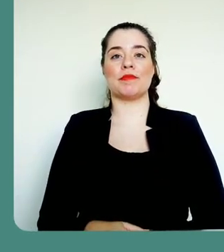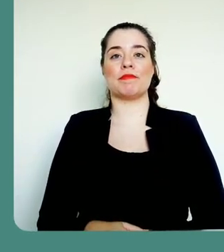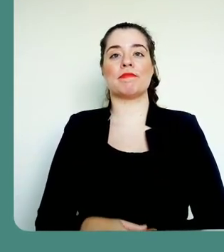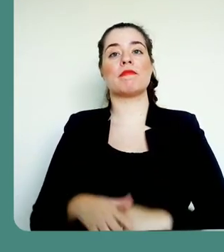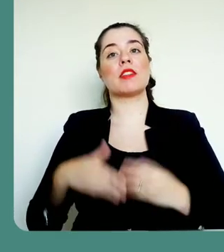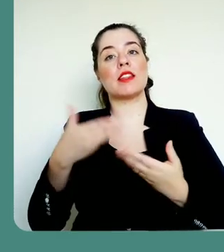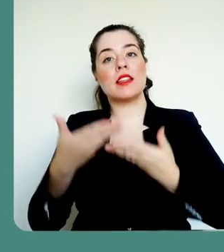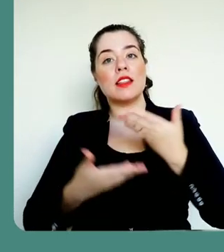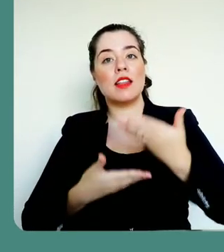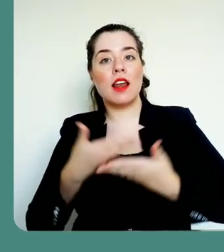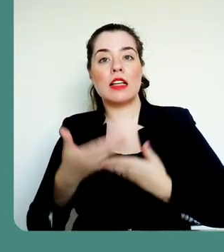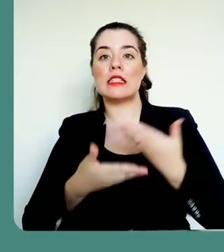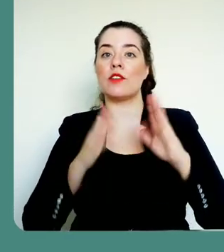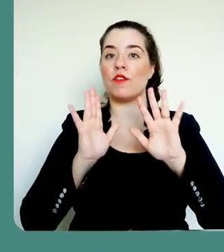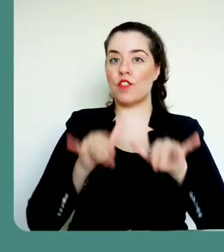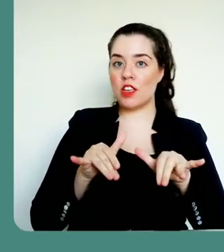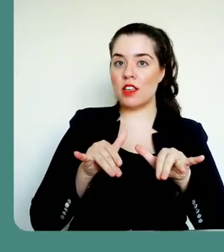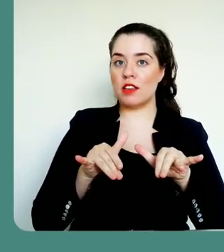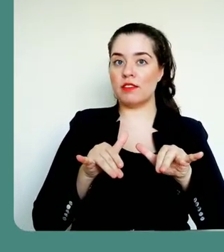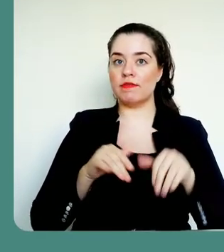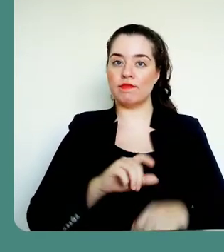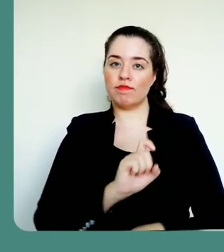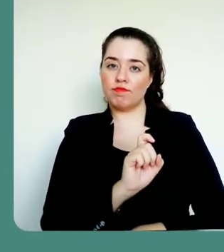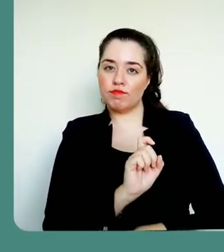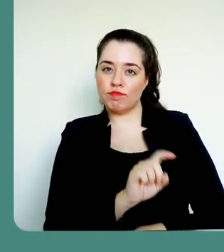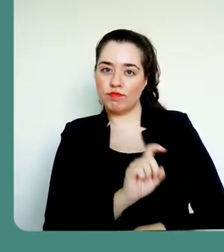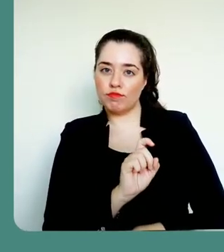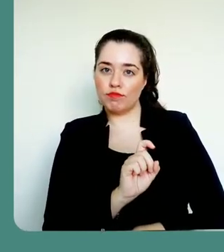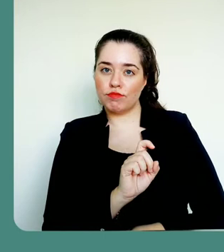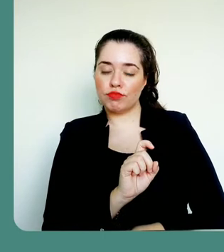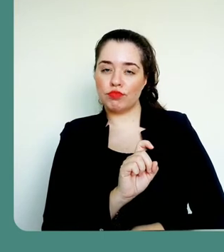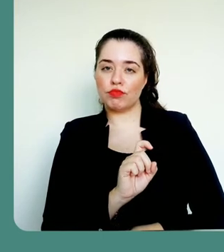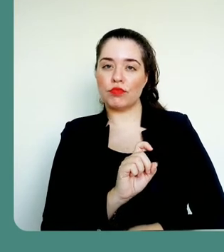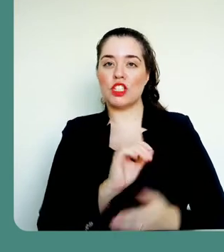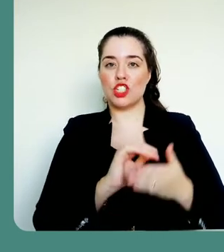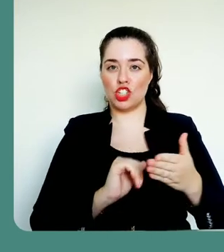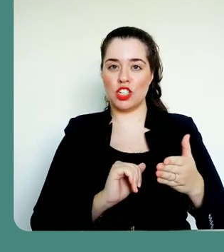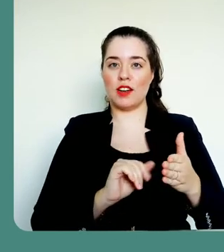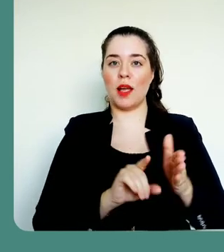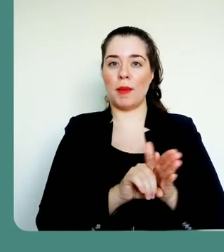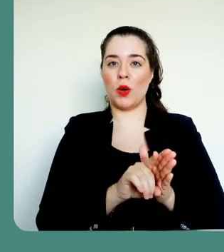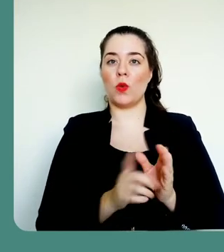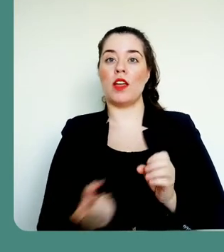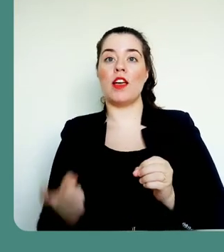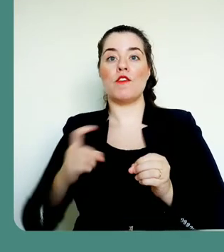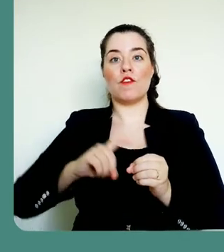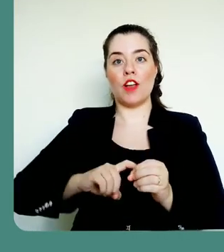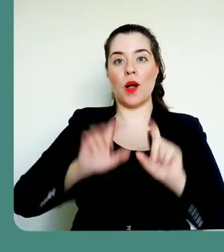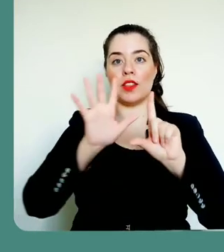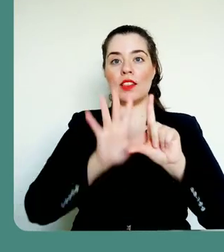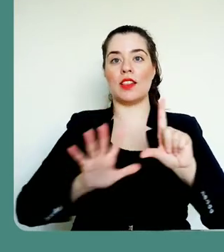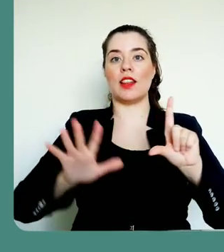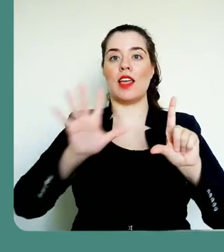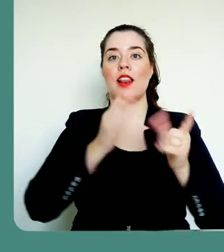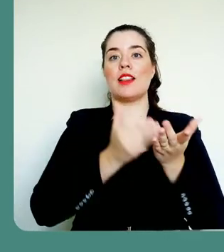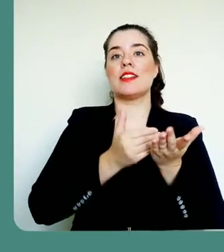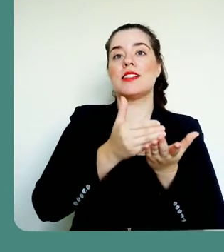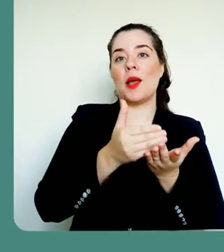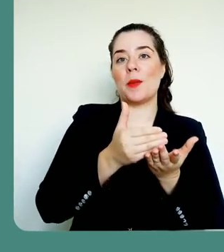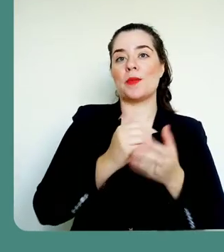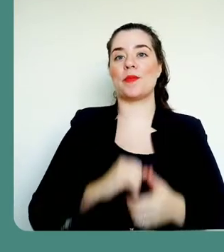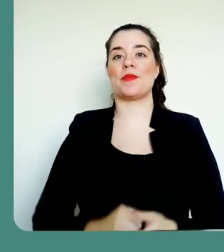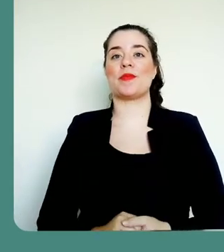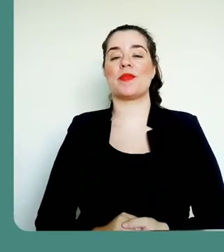plataforma. Finalizada a interação, você pode vir aqui no botão de desativar a pergunta, ele vai retornar para a